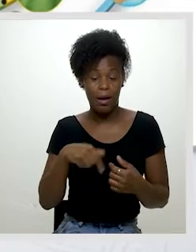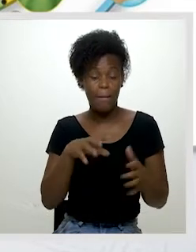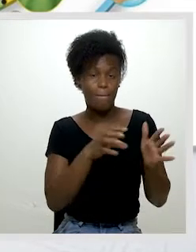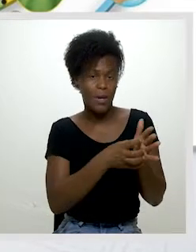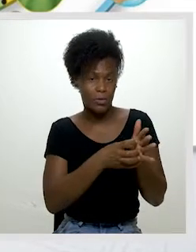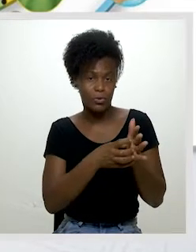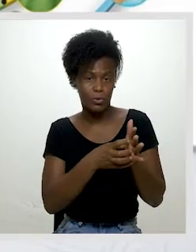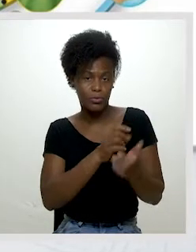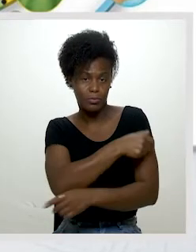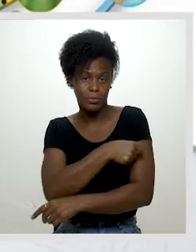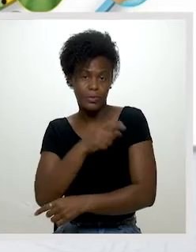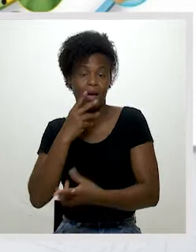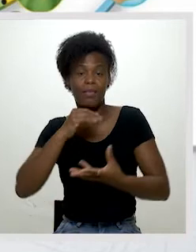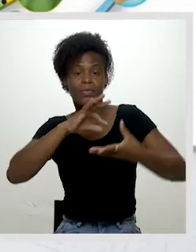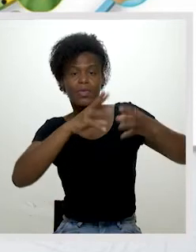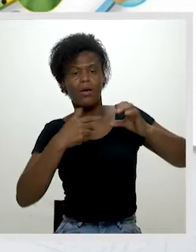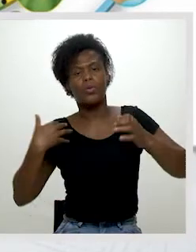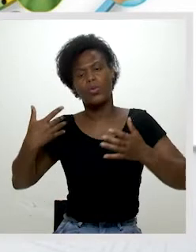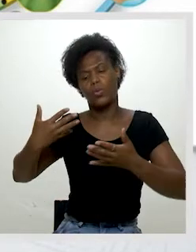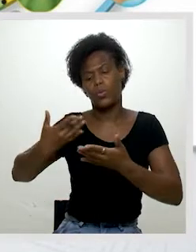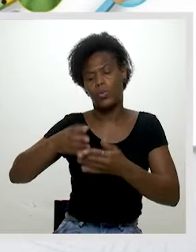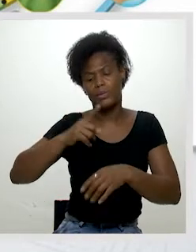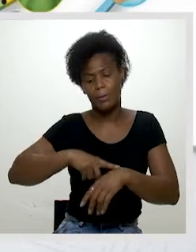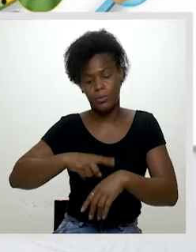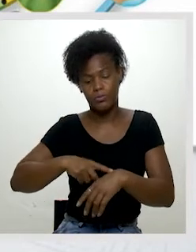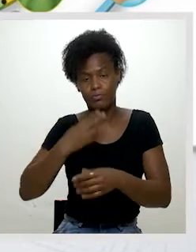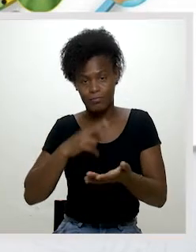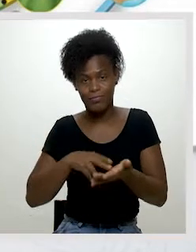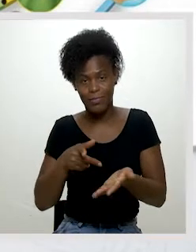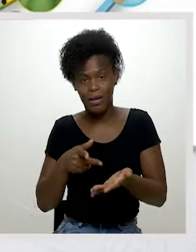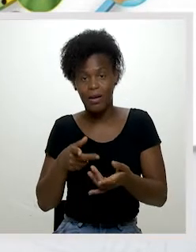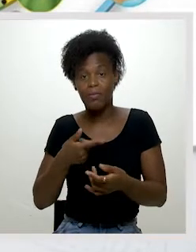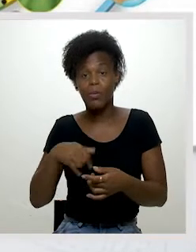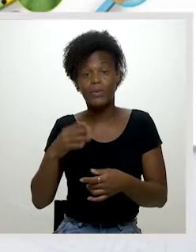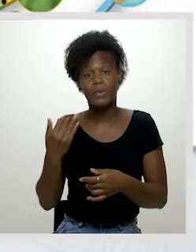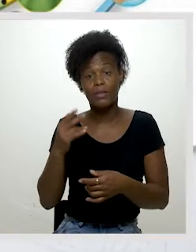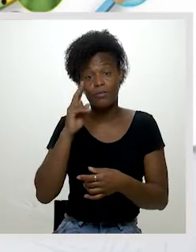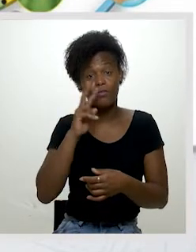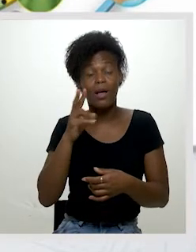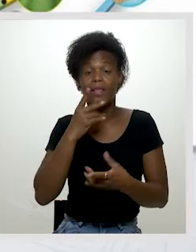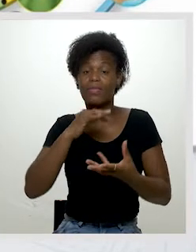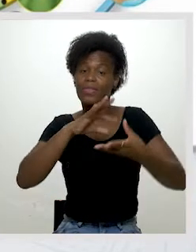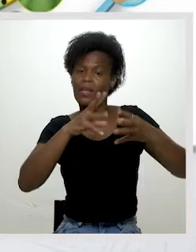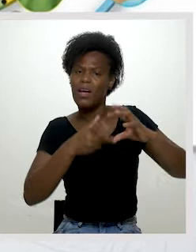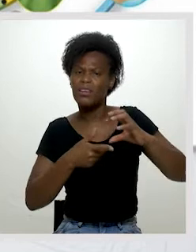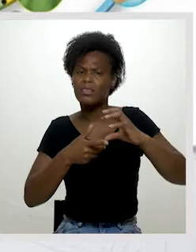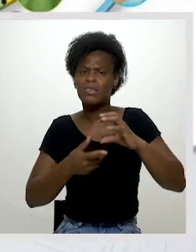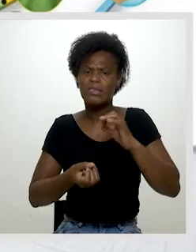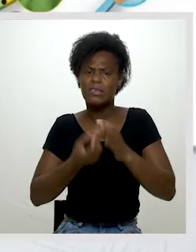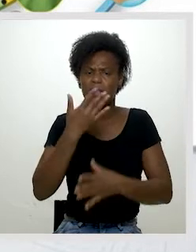temos uma imagem representativa da Terra ao longo do tempo, não é assim? Nós tínhamos visto que a Terra formou-se